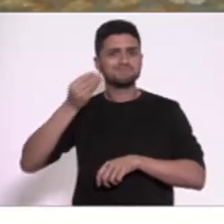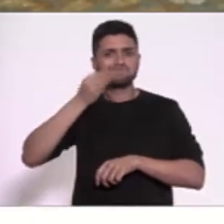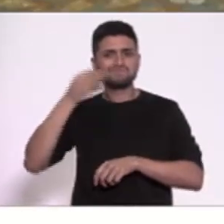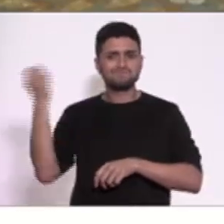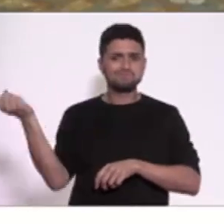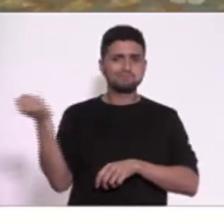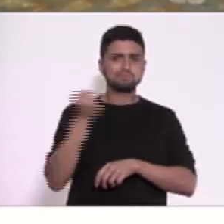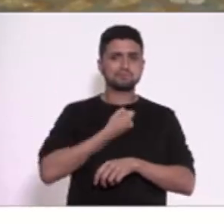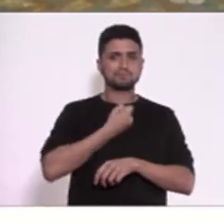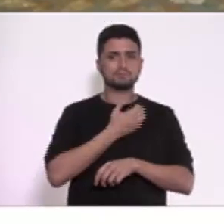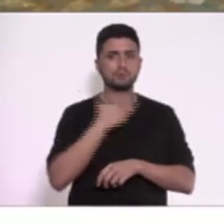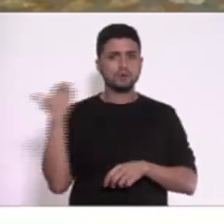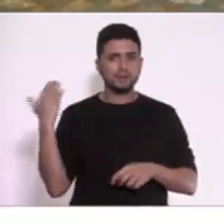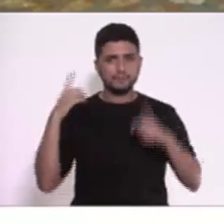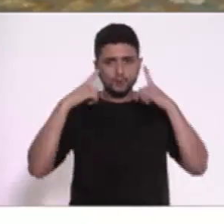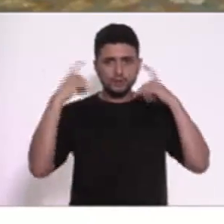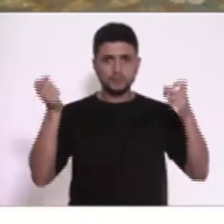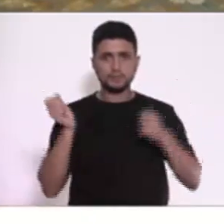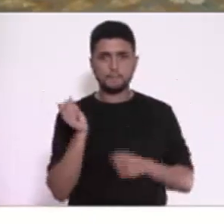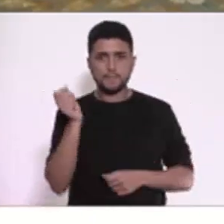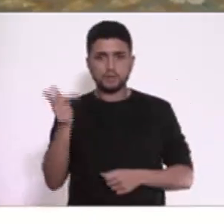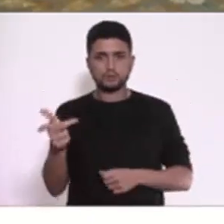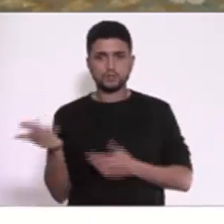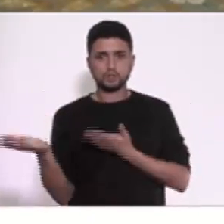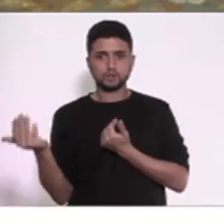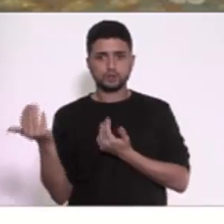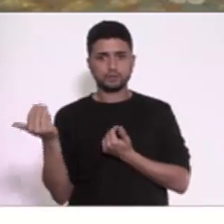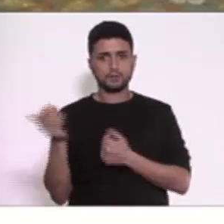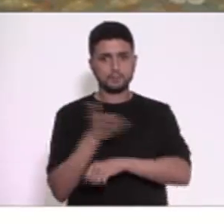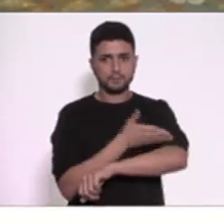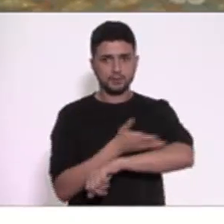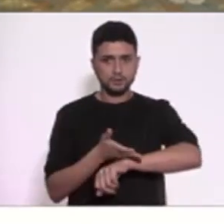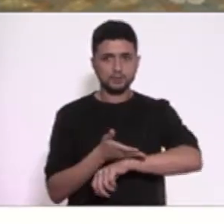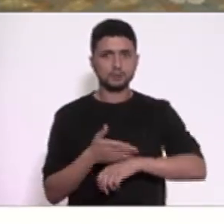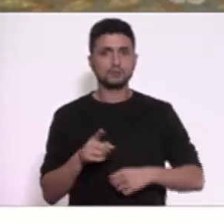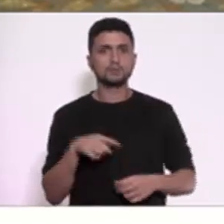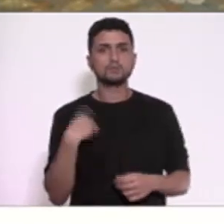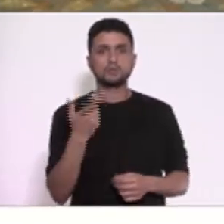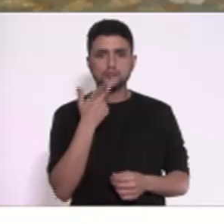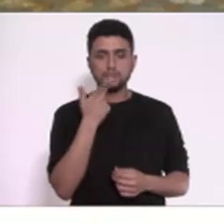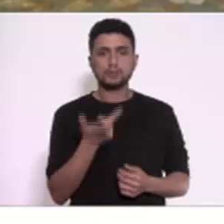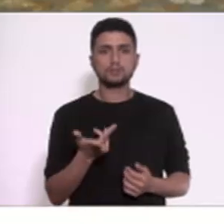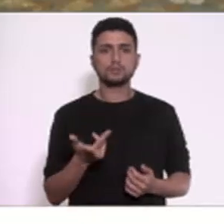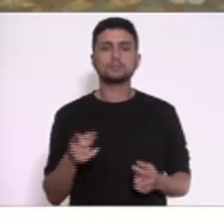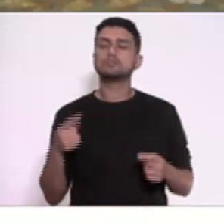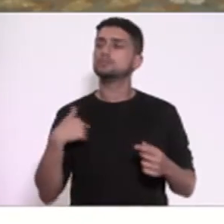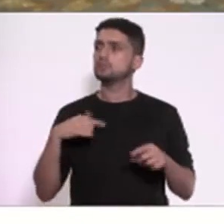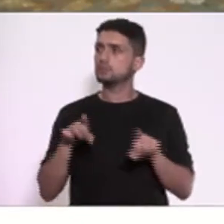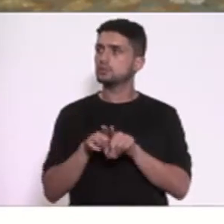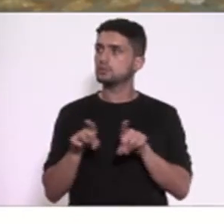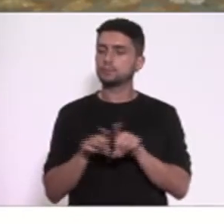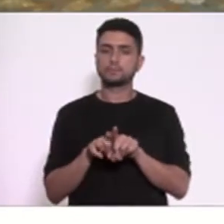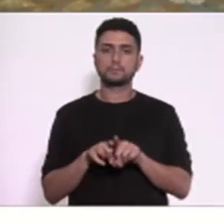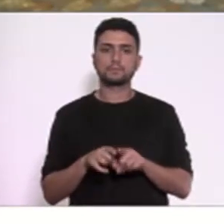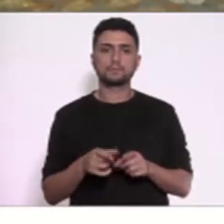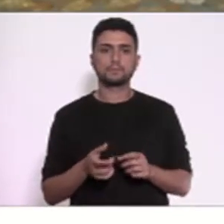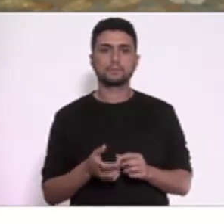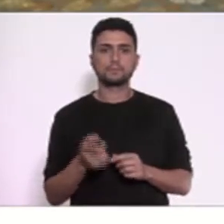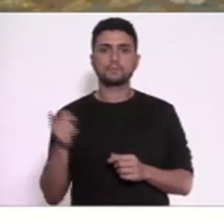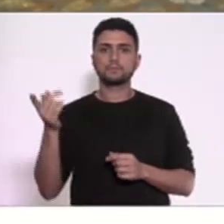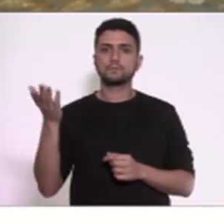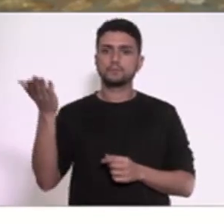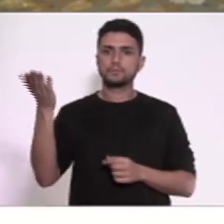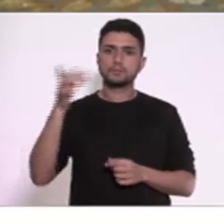do que um jovem branco. Do que estamos falando? Saúdo também aqui os